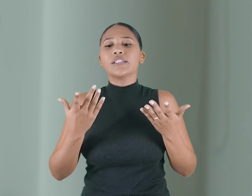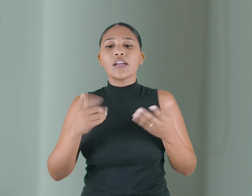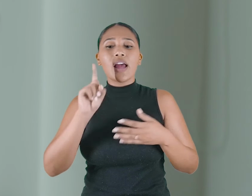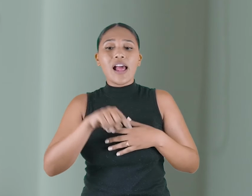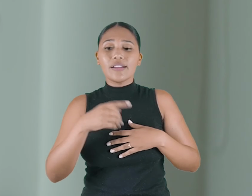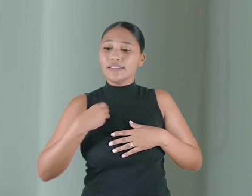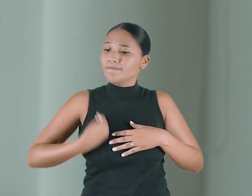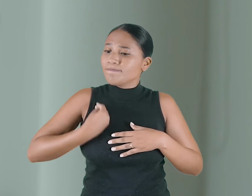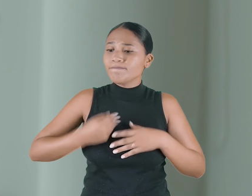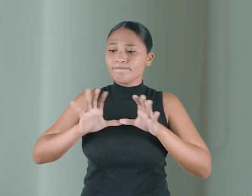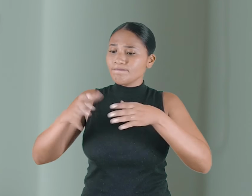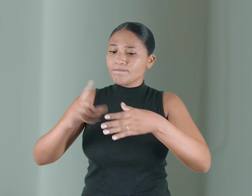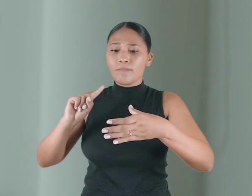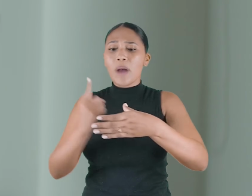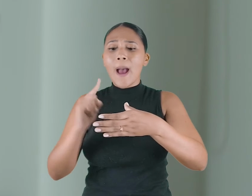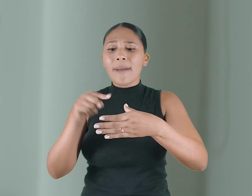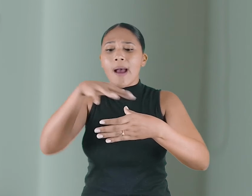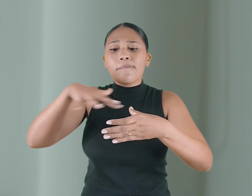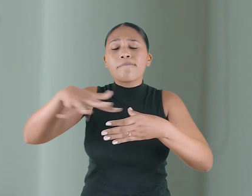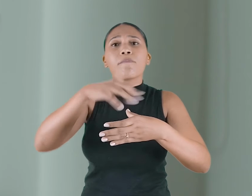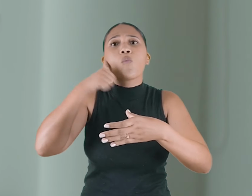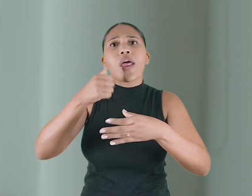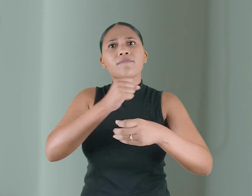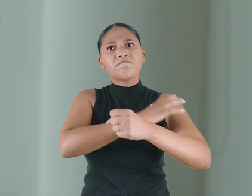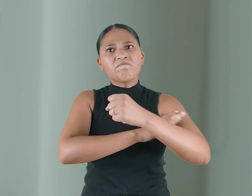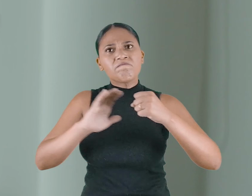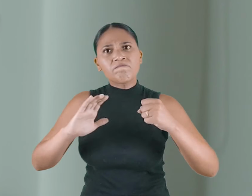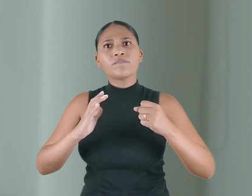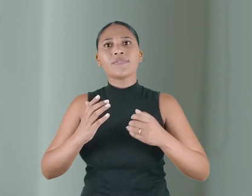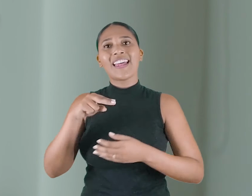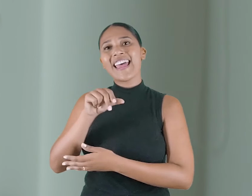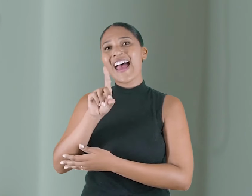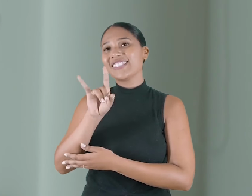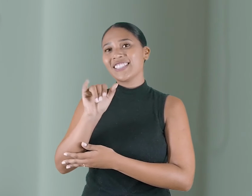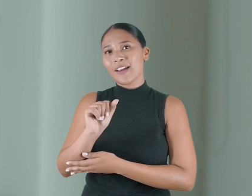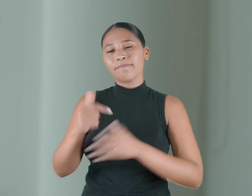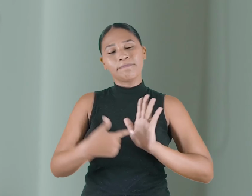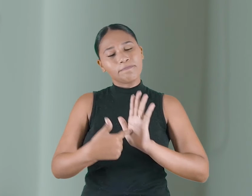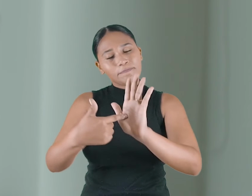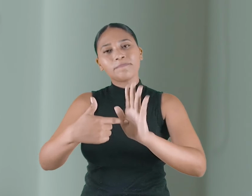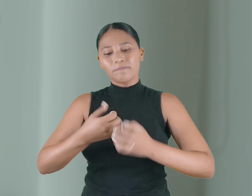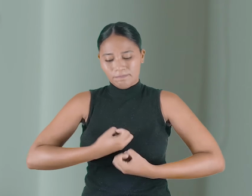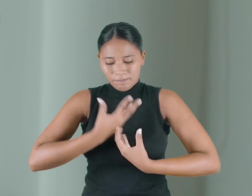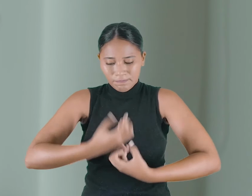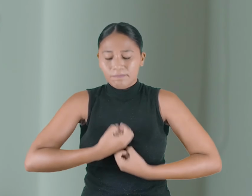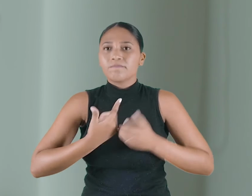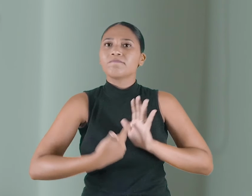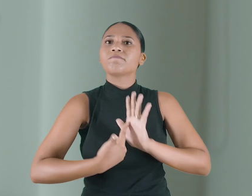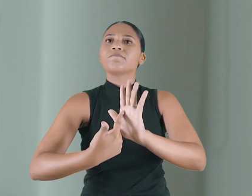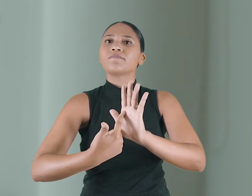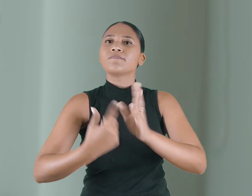desse elenco, né, de mulheres importantes e empoderadas, né, que Nádia traz, né, através da sua